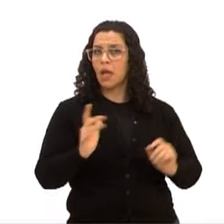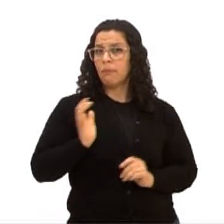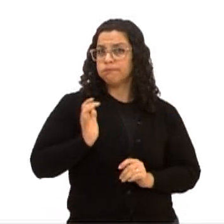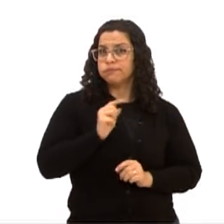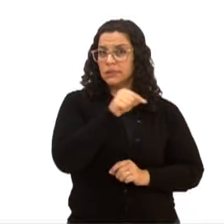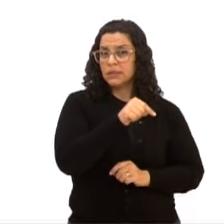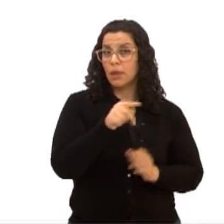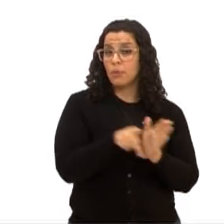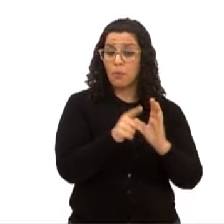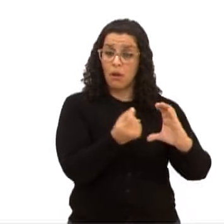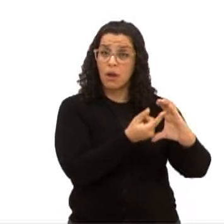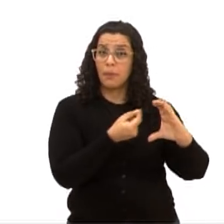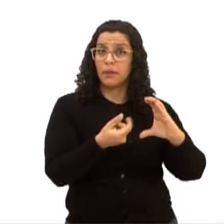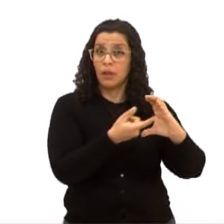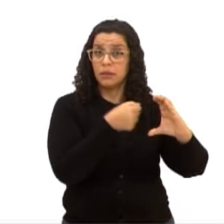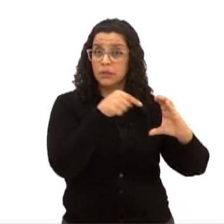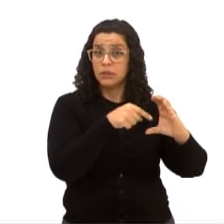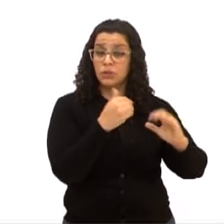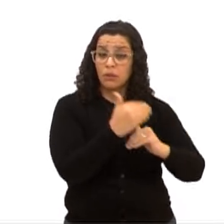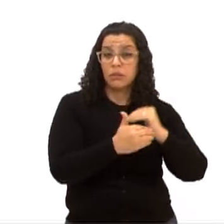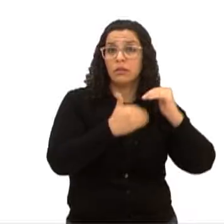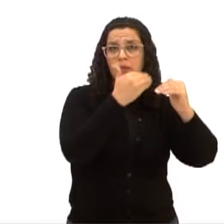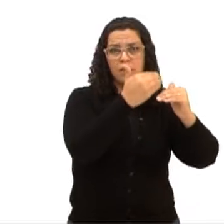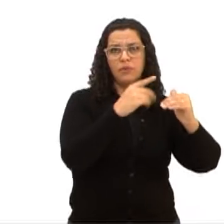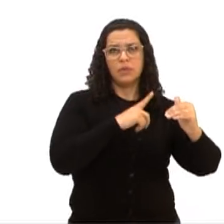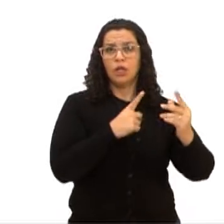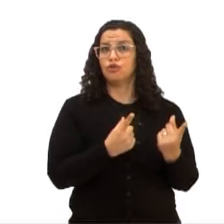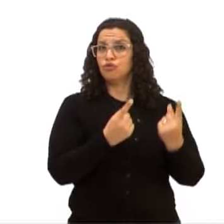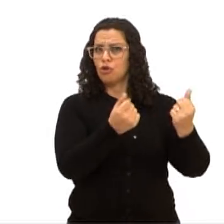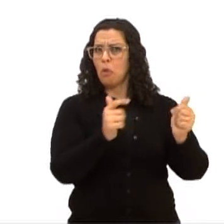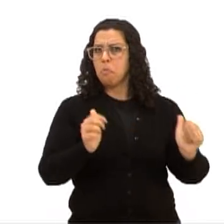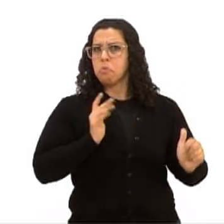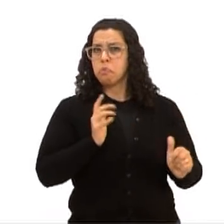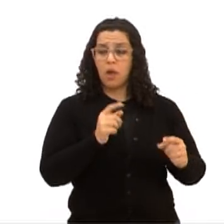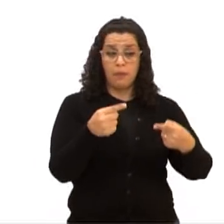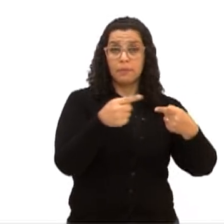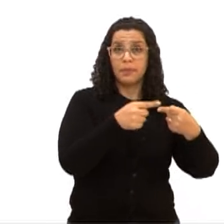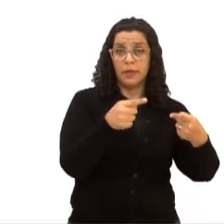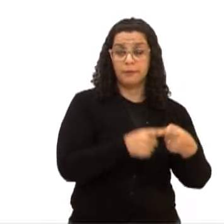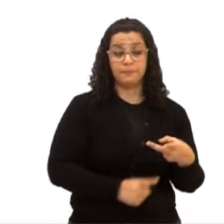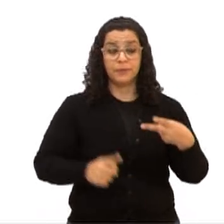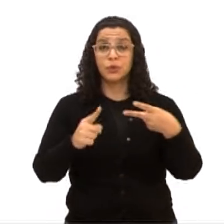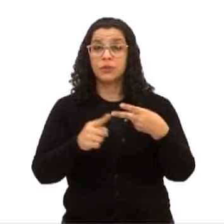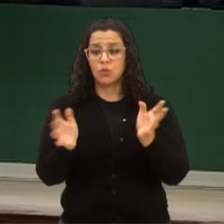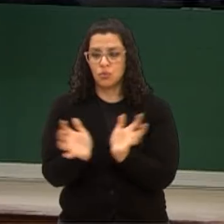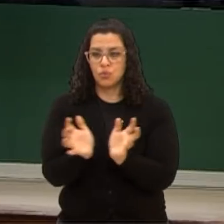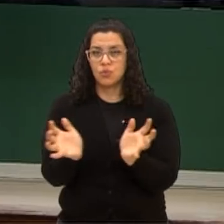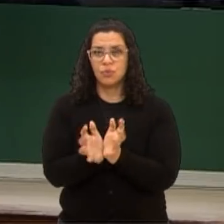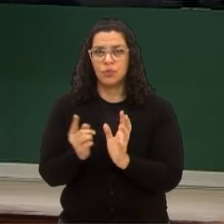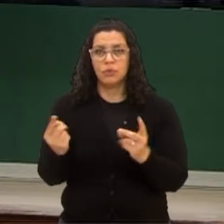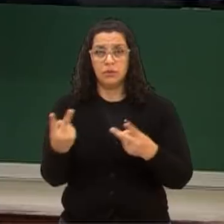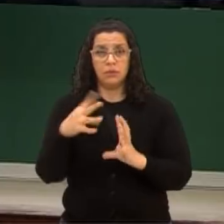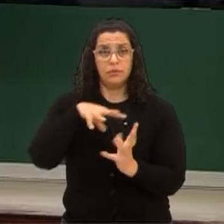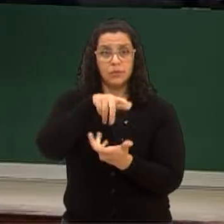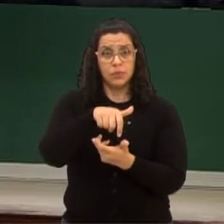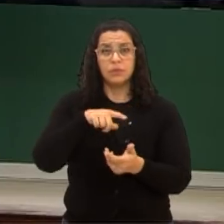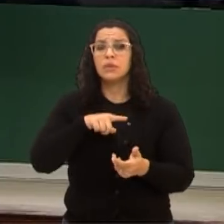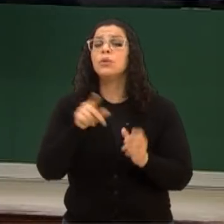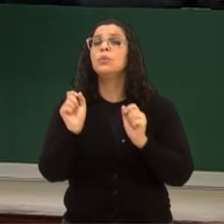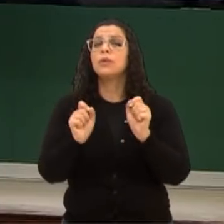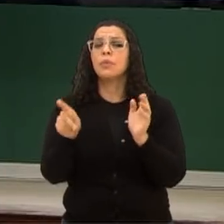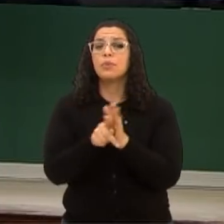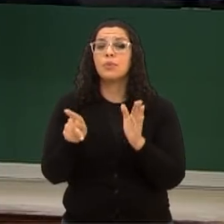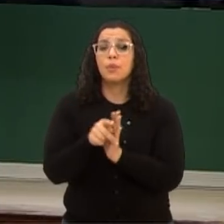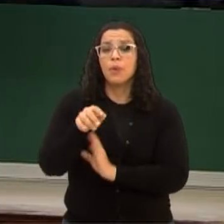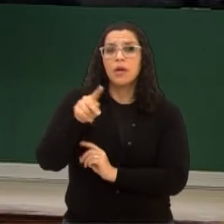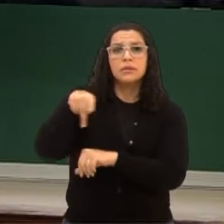países capitalistas desenvolvidos faziam parte do primeiro mundo. O segundo mundo era englobado, então,